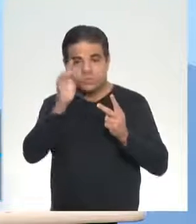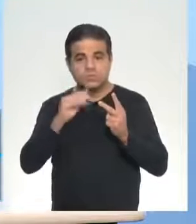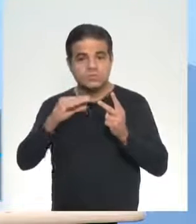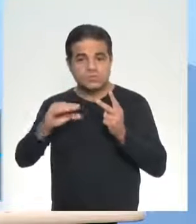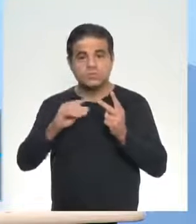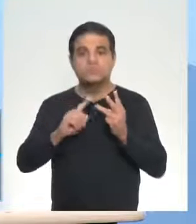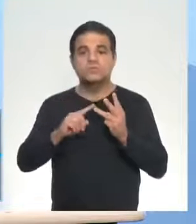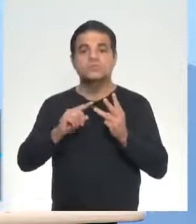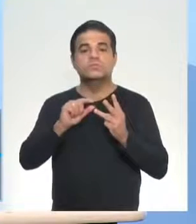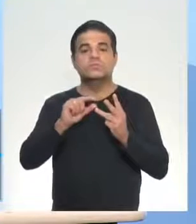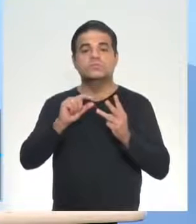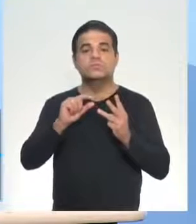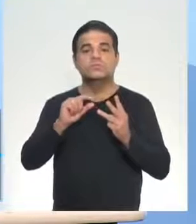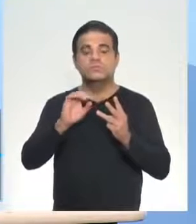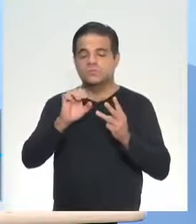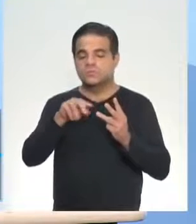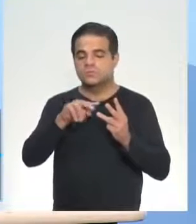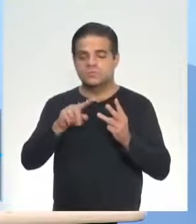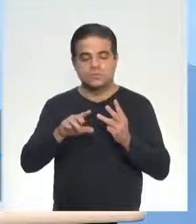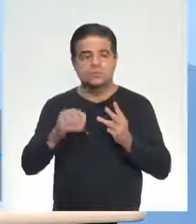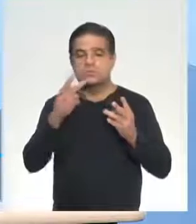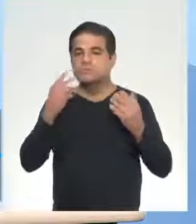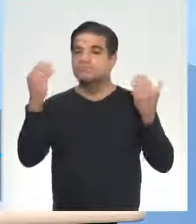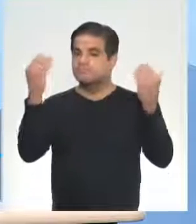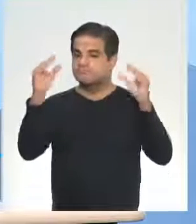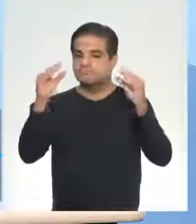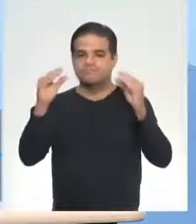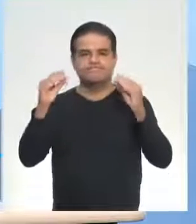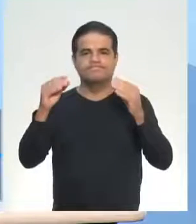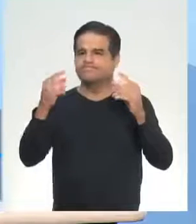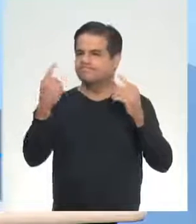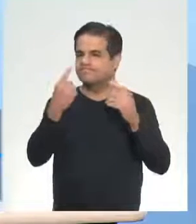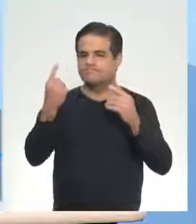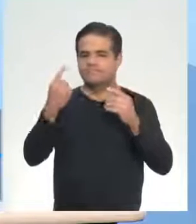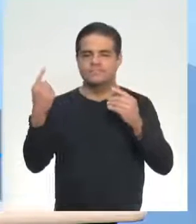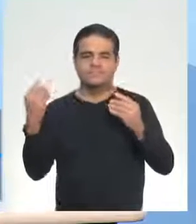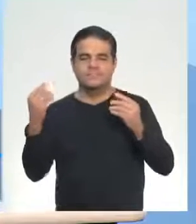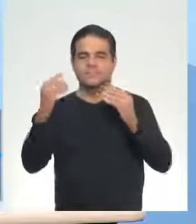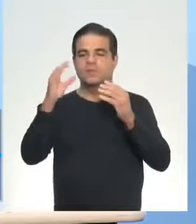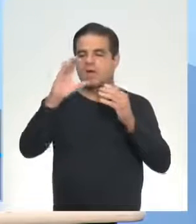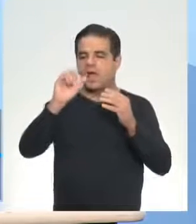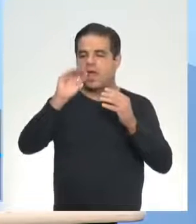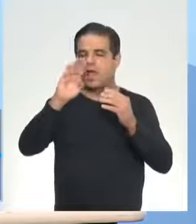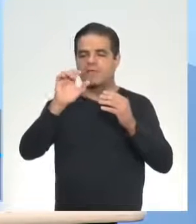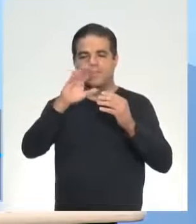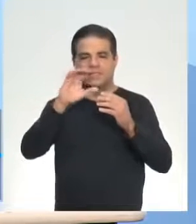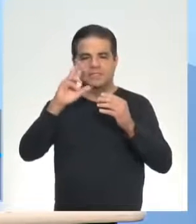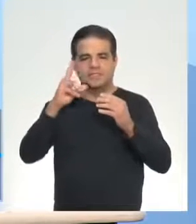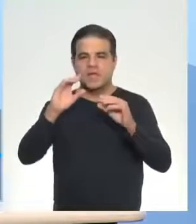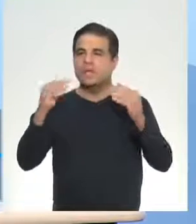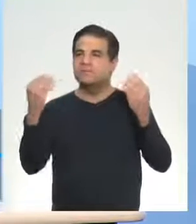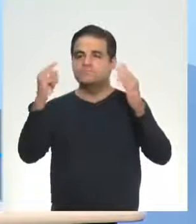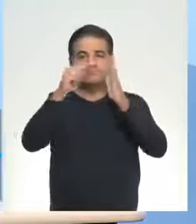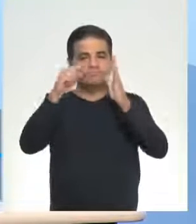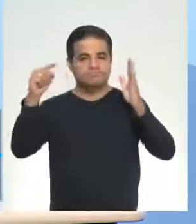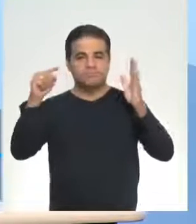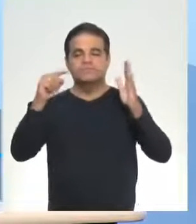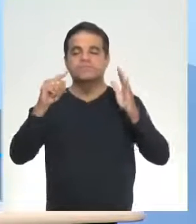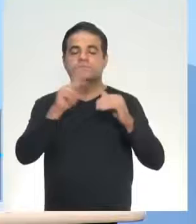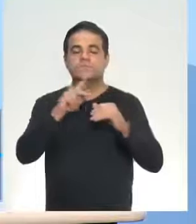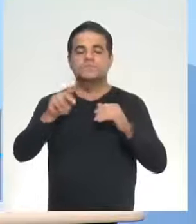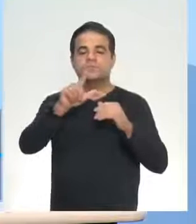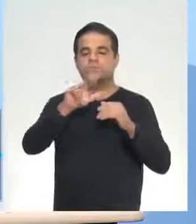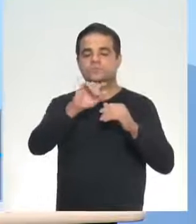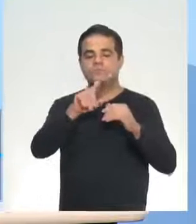seguida o vocativo. O Enzo colocou, o cabeçalho não está na primeira linha. A Isabela, da Proluzia,